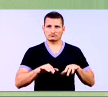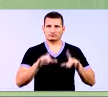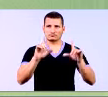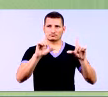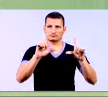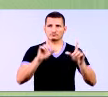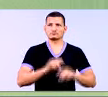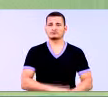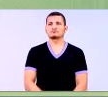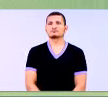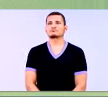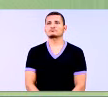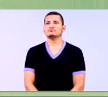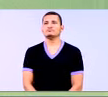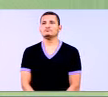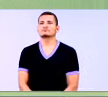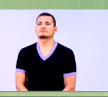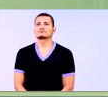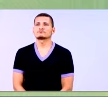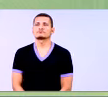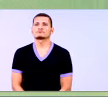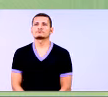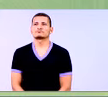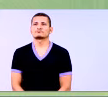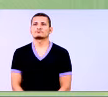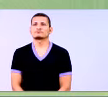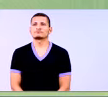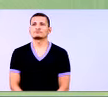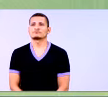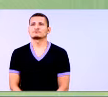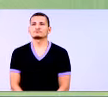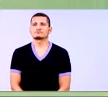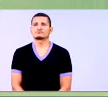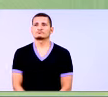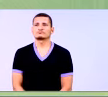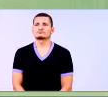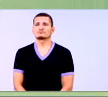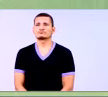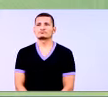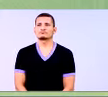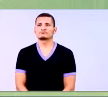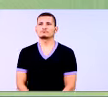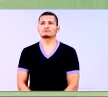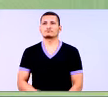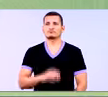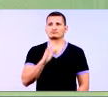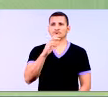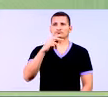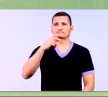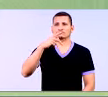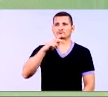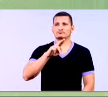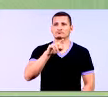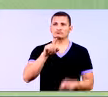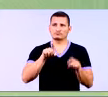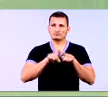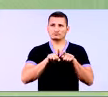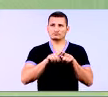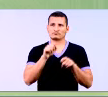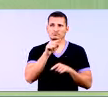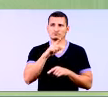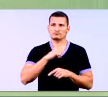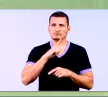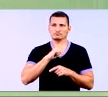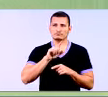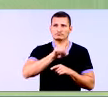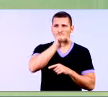Vou fazer um monitorzinho aqui, bem bonito, bacana. E eu também, e esse cara aqui, o processador, ele que aciona a memória, estão aqui fora dele,